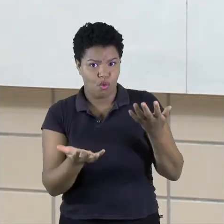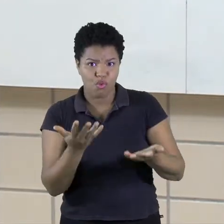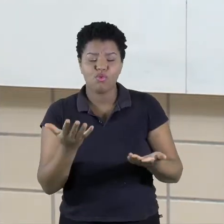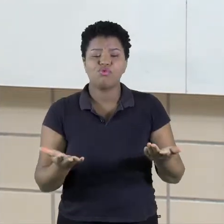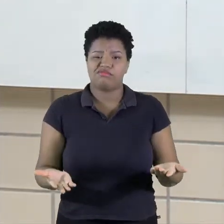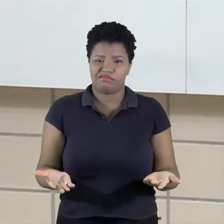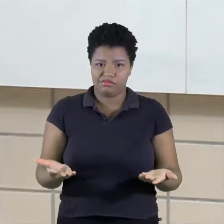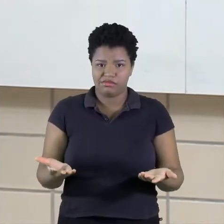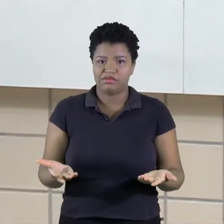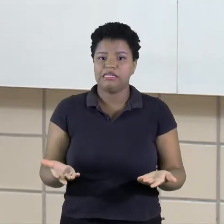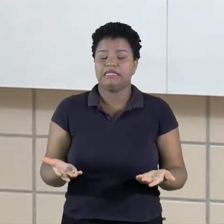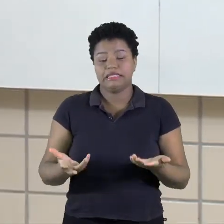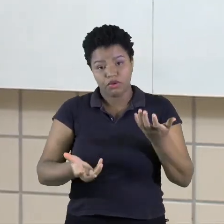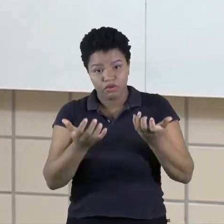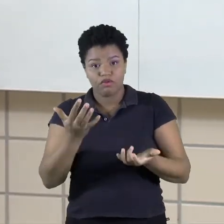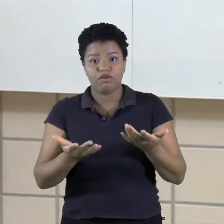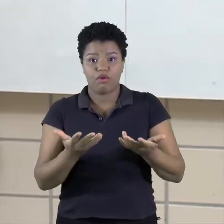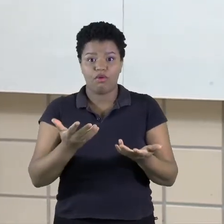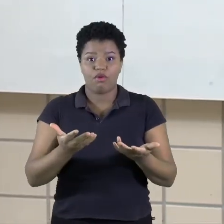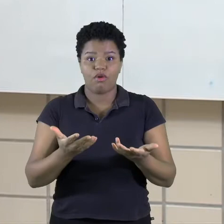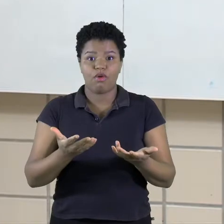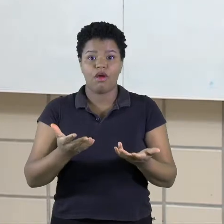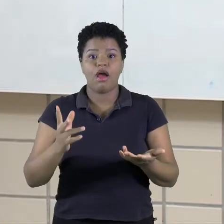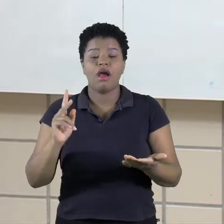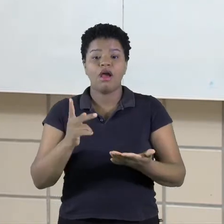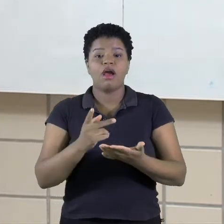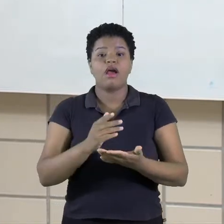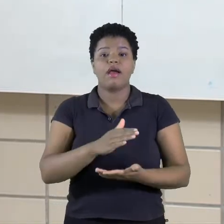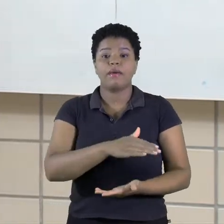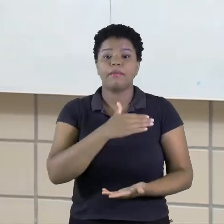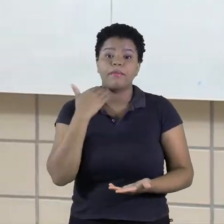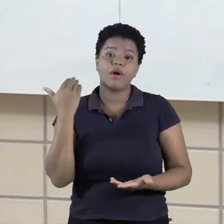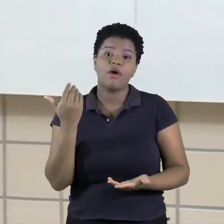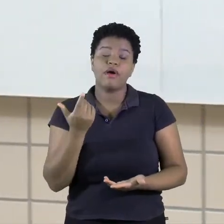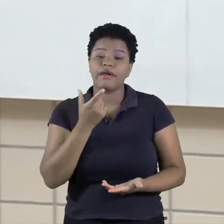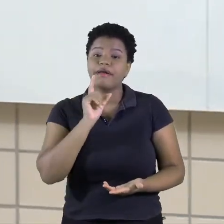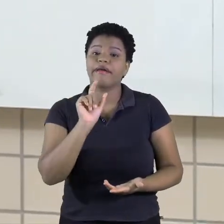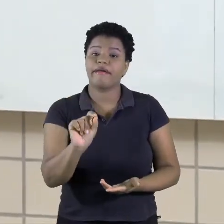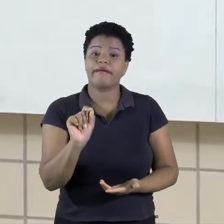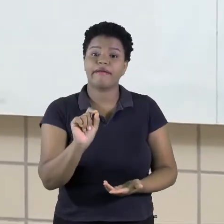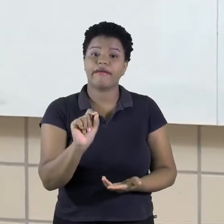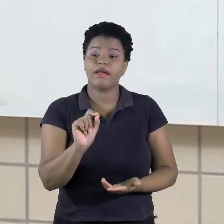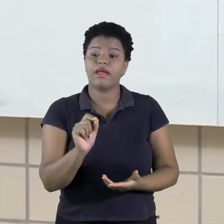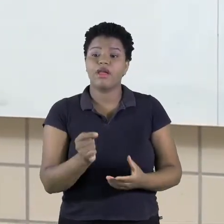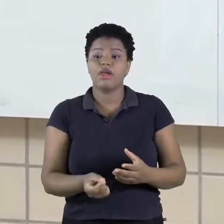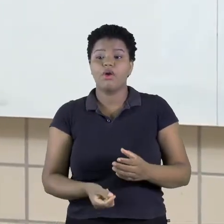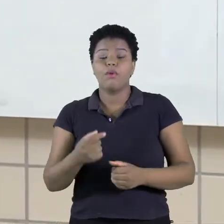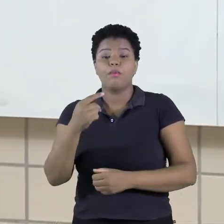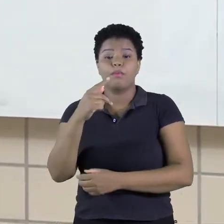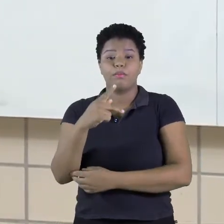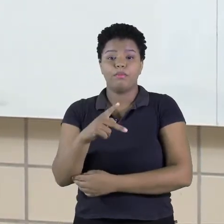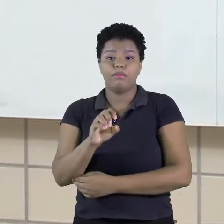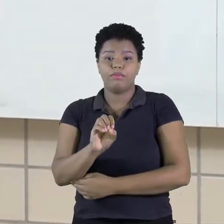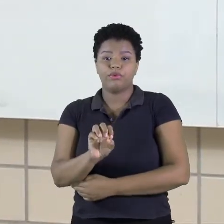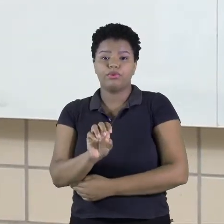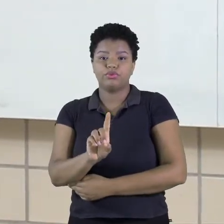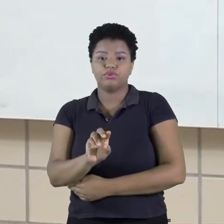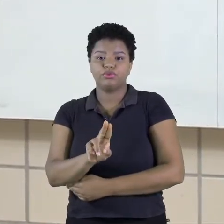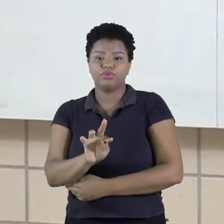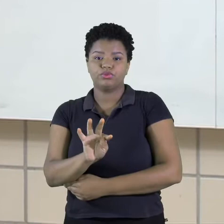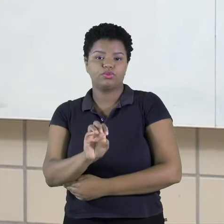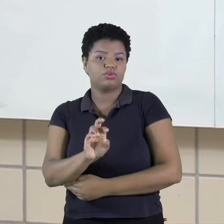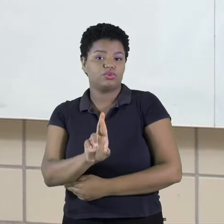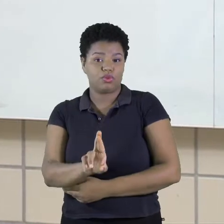pega fogo, a gente acaba eliminando quem? Os nossos produtores. Esses nossos produtores aqui, ó, se eu não tenho uma planta para o animal